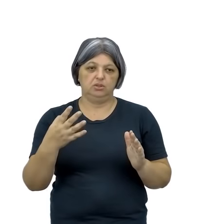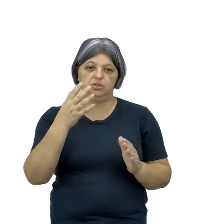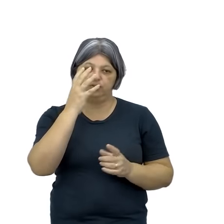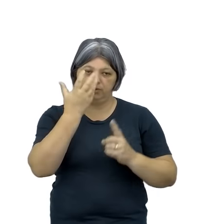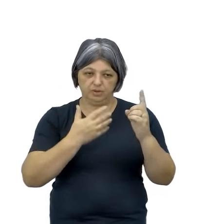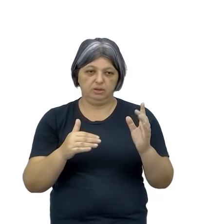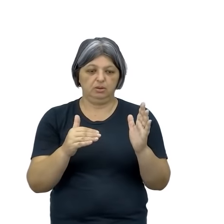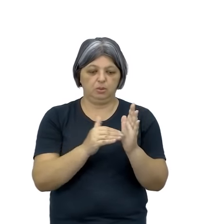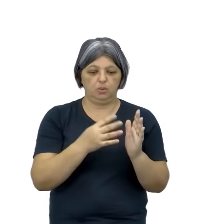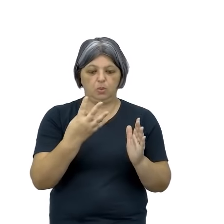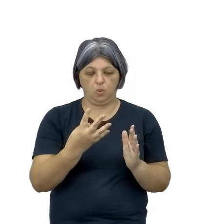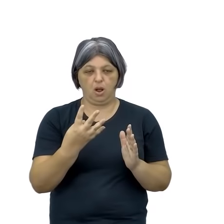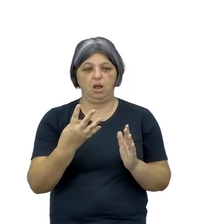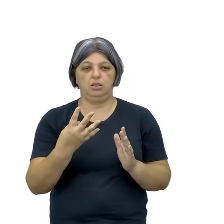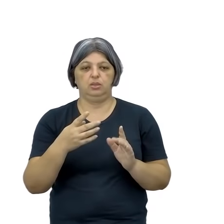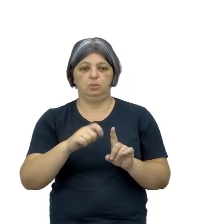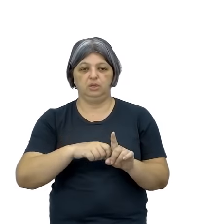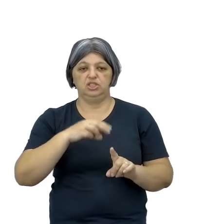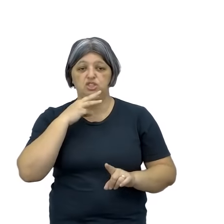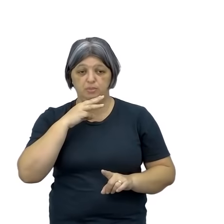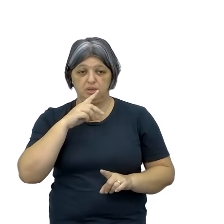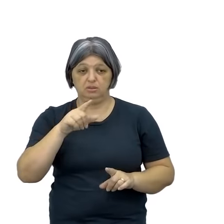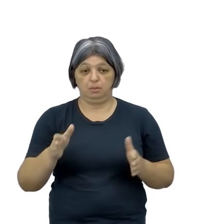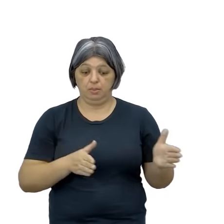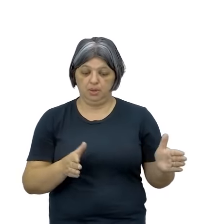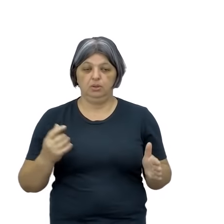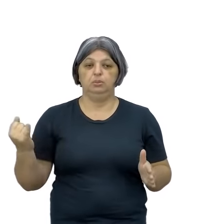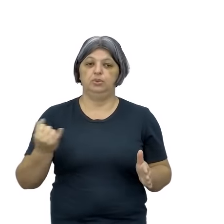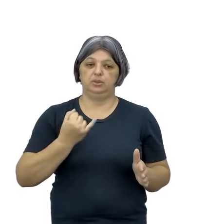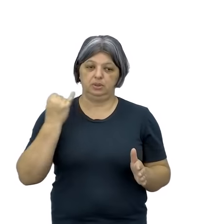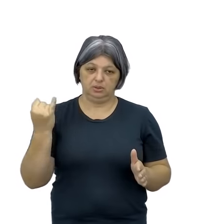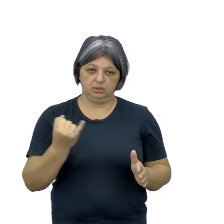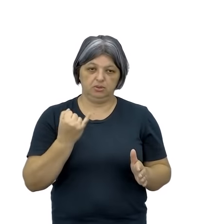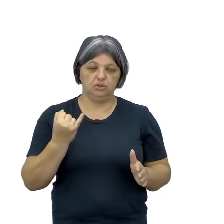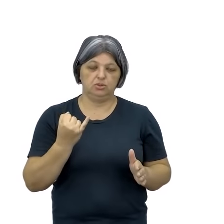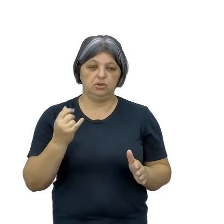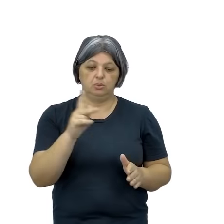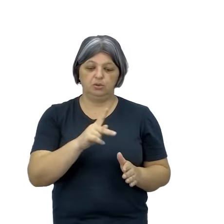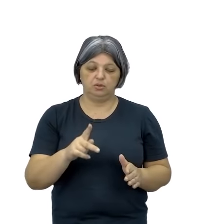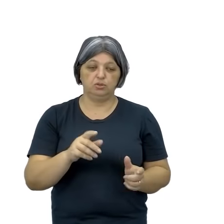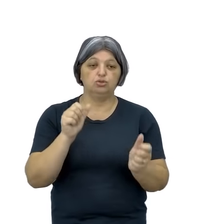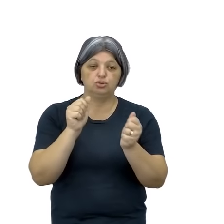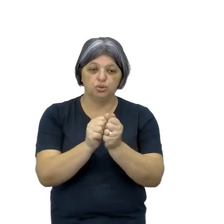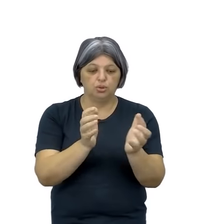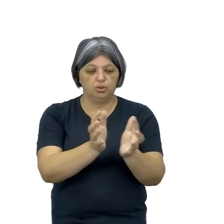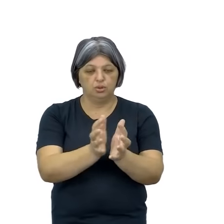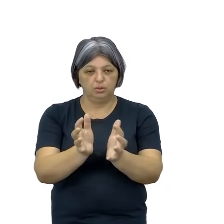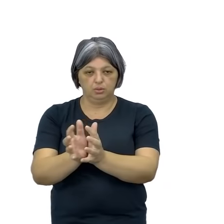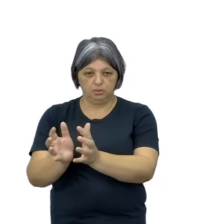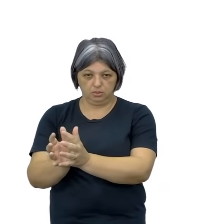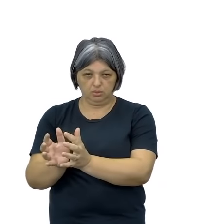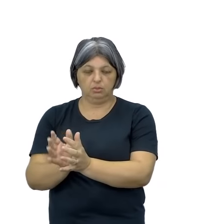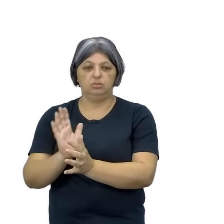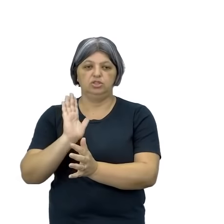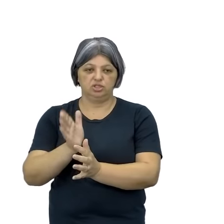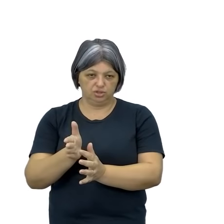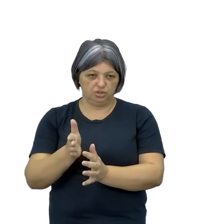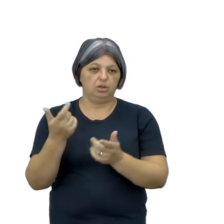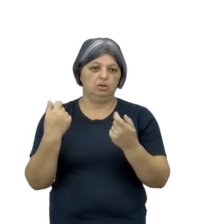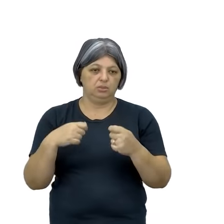das atividades. Então, é um período importante onde o professor vai ali juntamente com os agrupamentos, né, que já deve ter sido